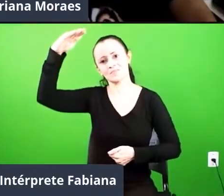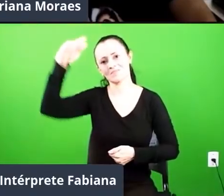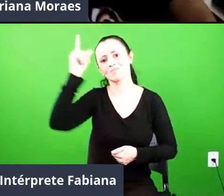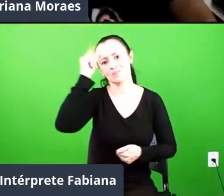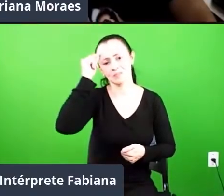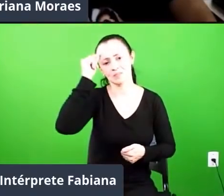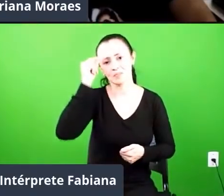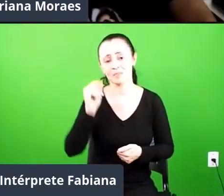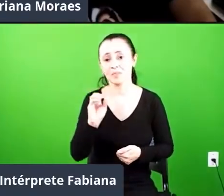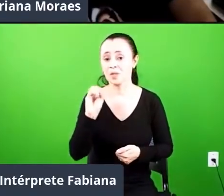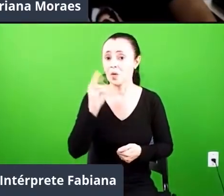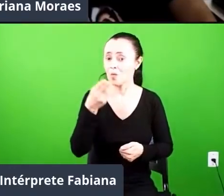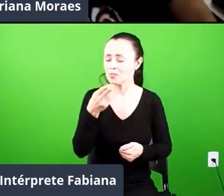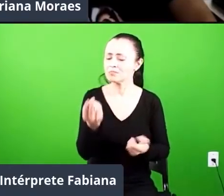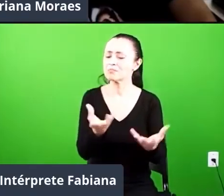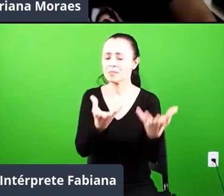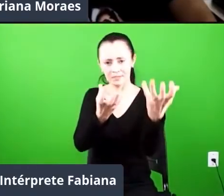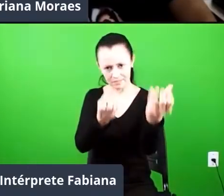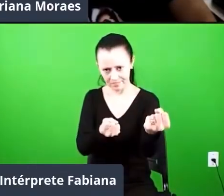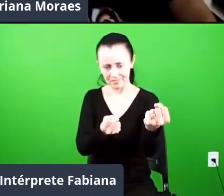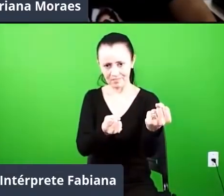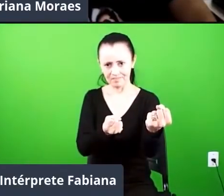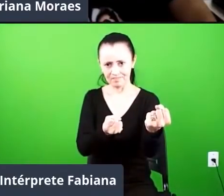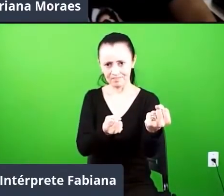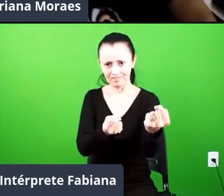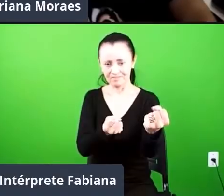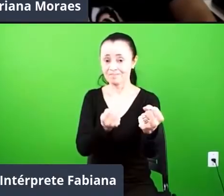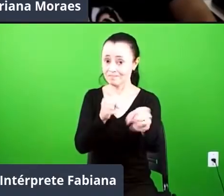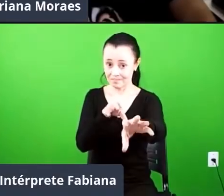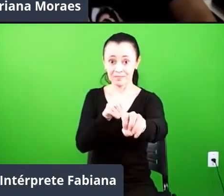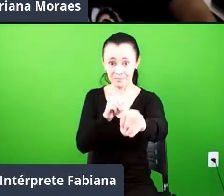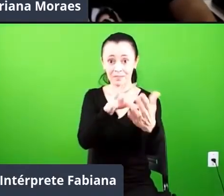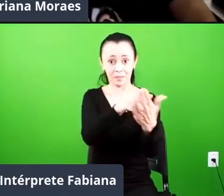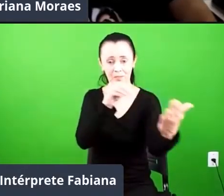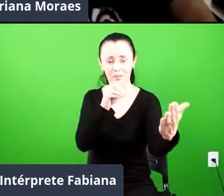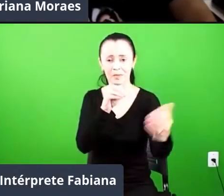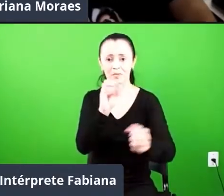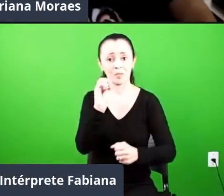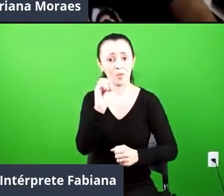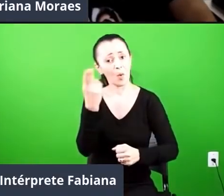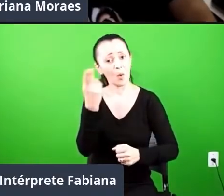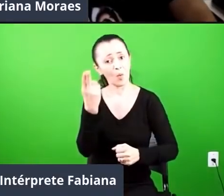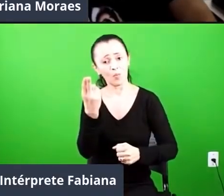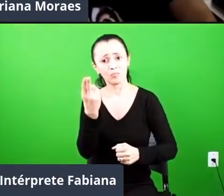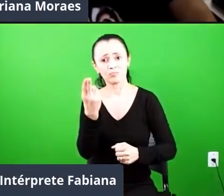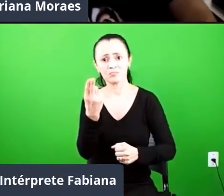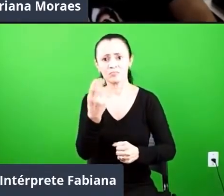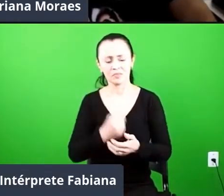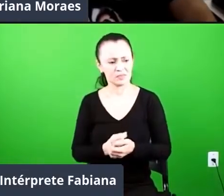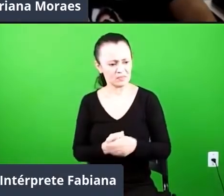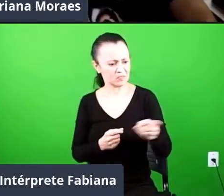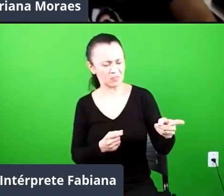dizendo, joia, adorei a ideia, né? Vou fazer. Ou você corre o risco de ser taxado de